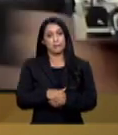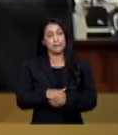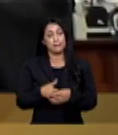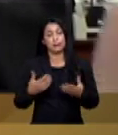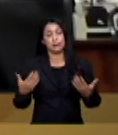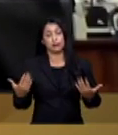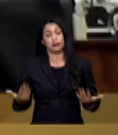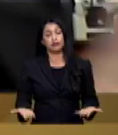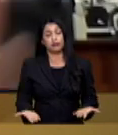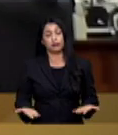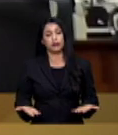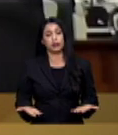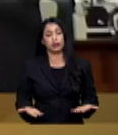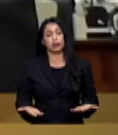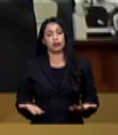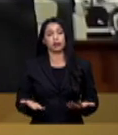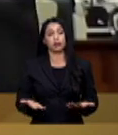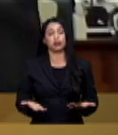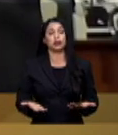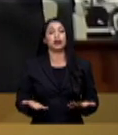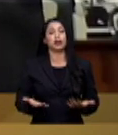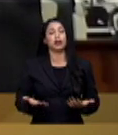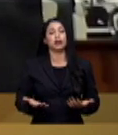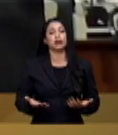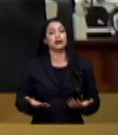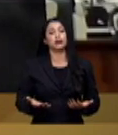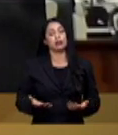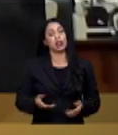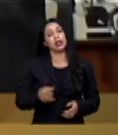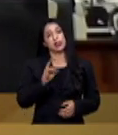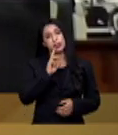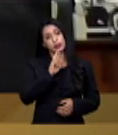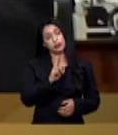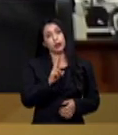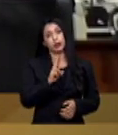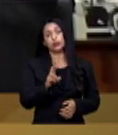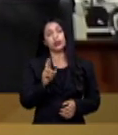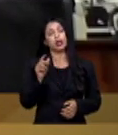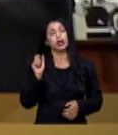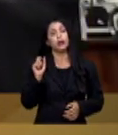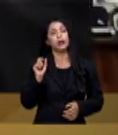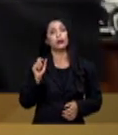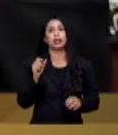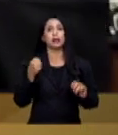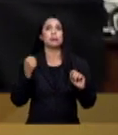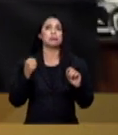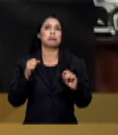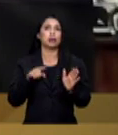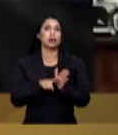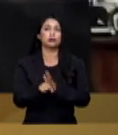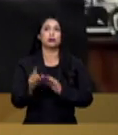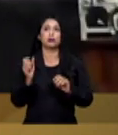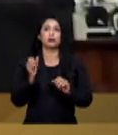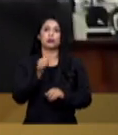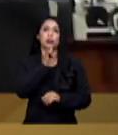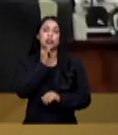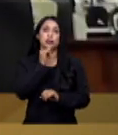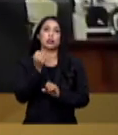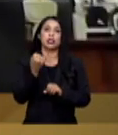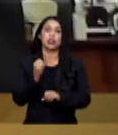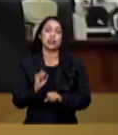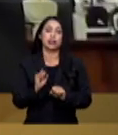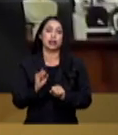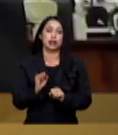Então, essa aporia responde ao questionamento sobre se é possível deixar